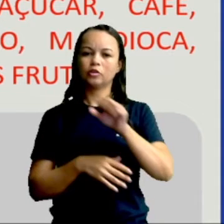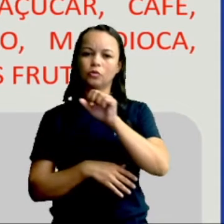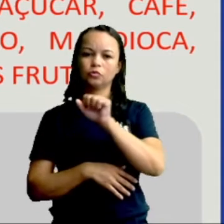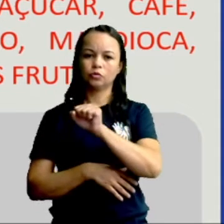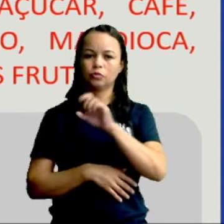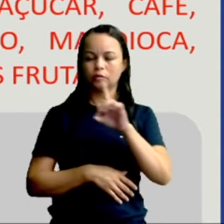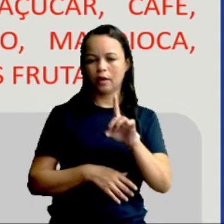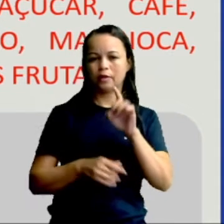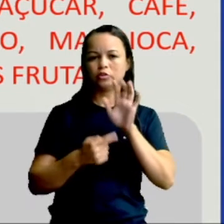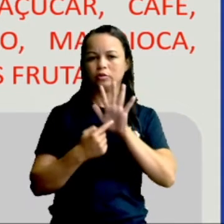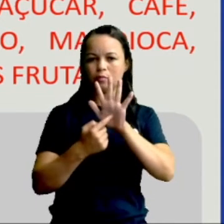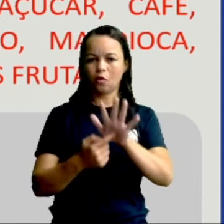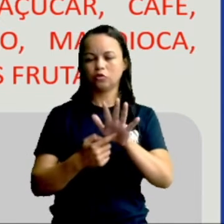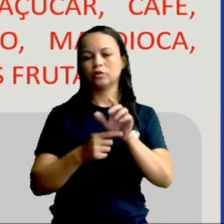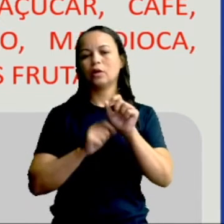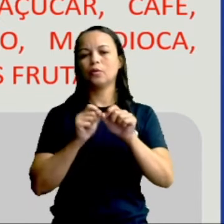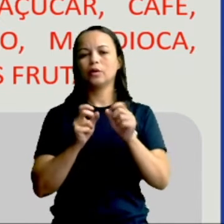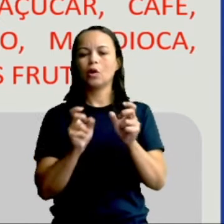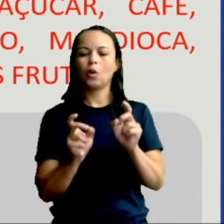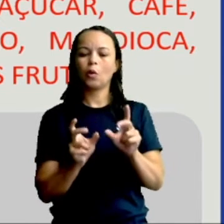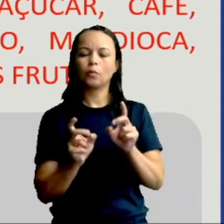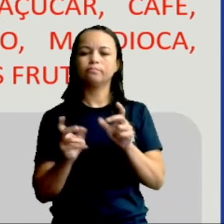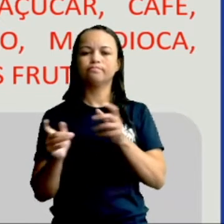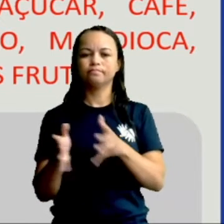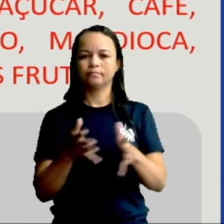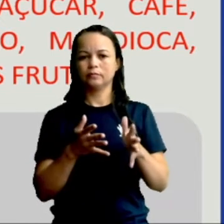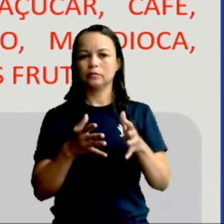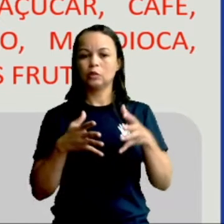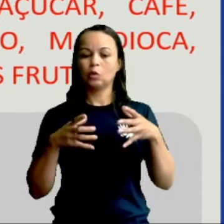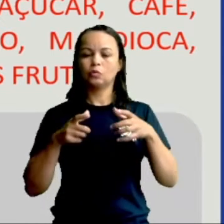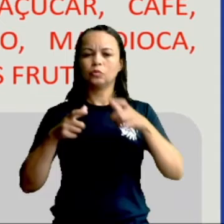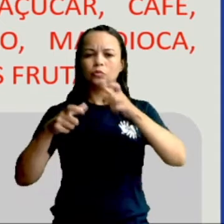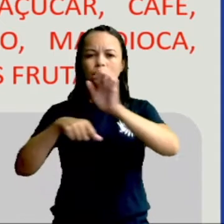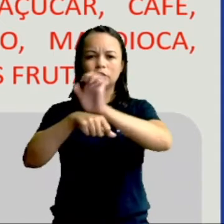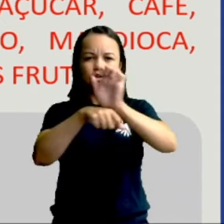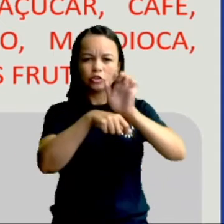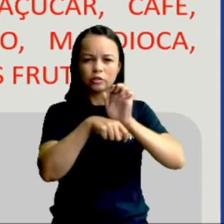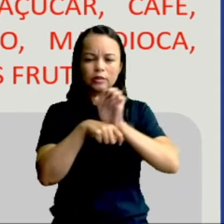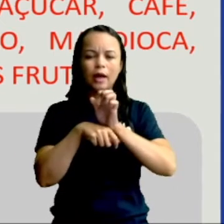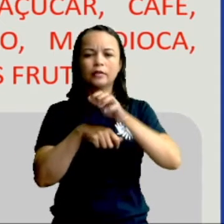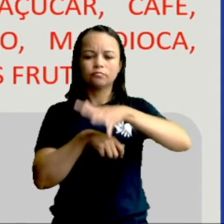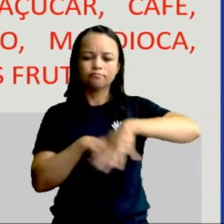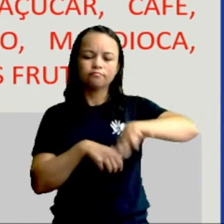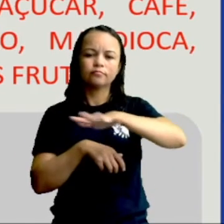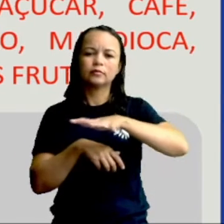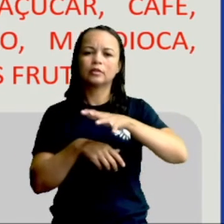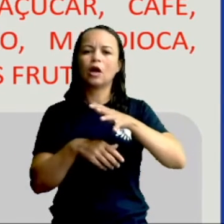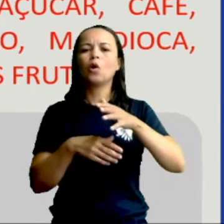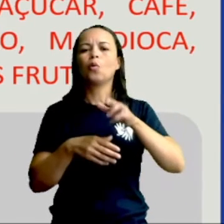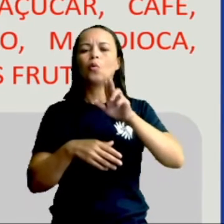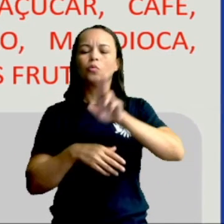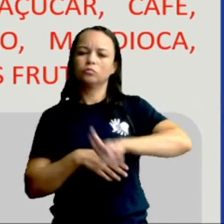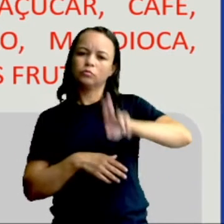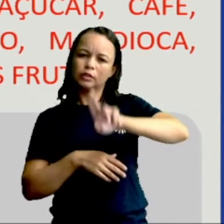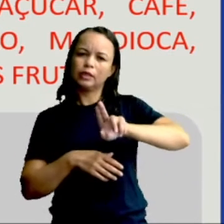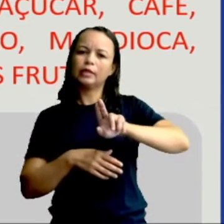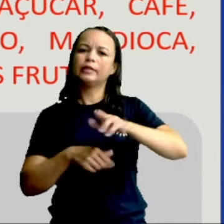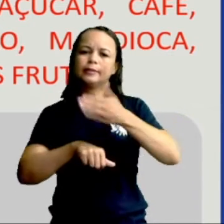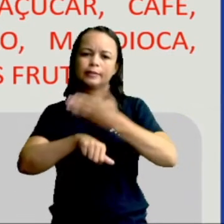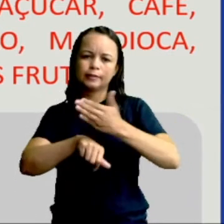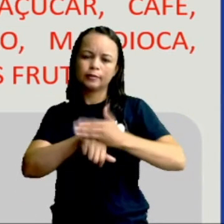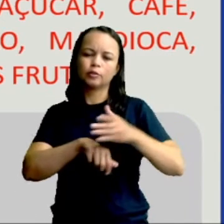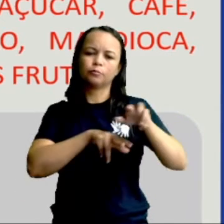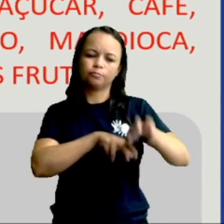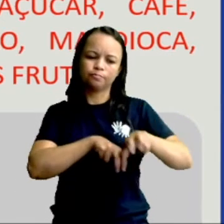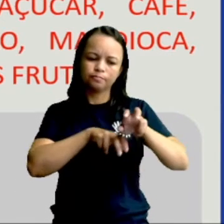agricultura com objetivo comercial. Todos os estados da região utilizam-se dessa prática. E os principais produtos agrícolas